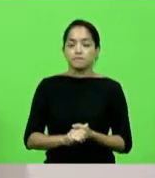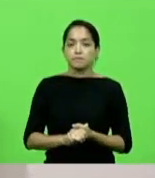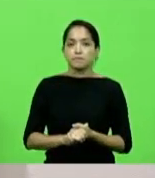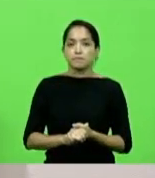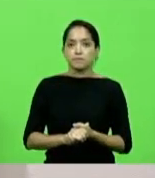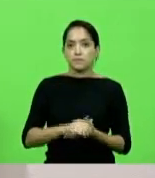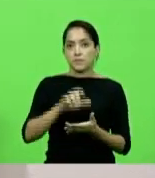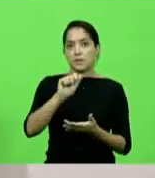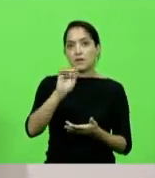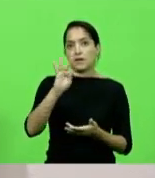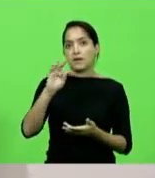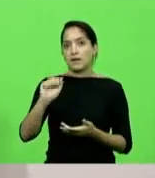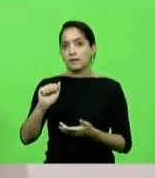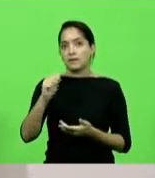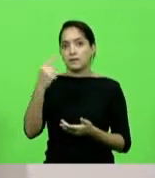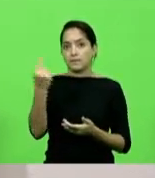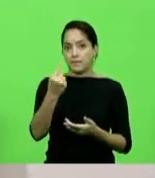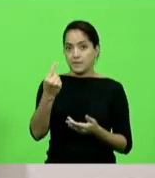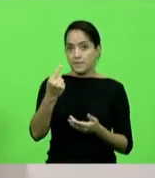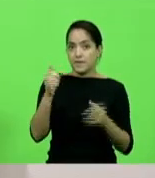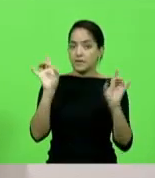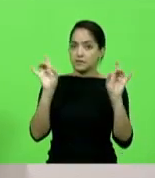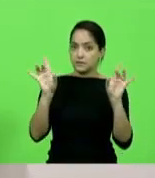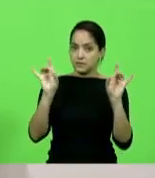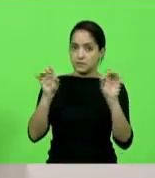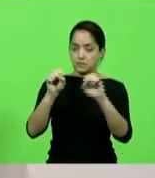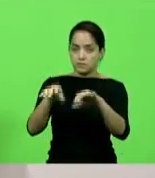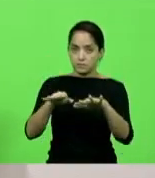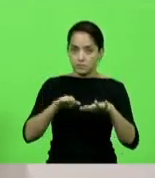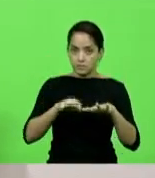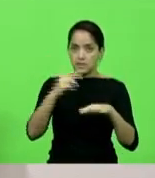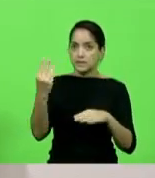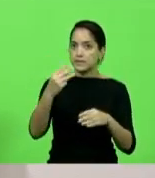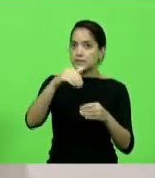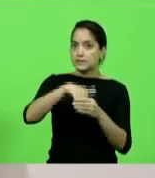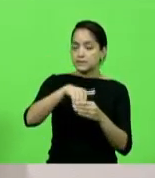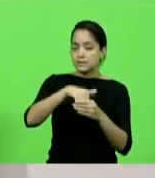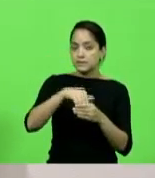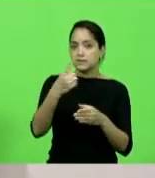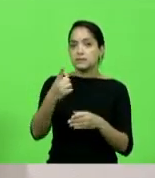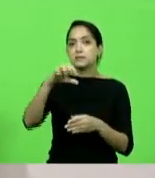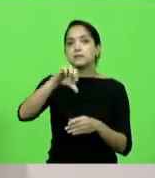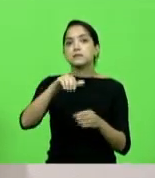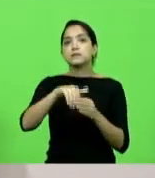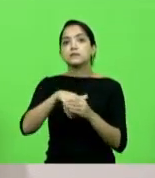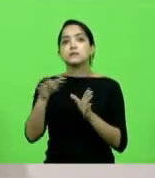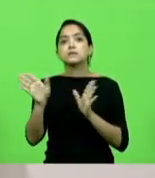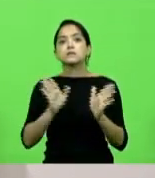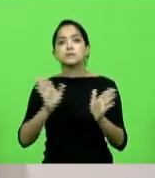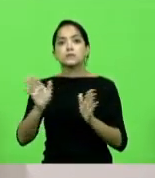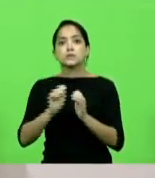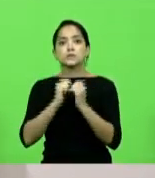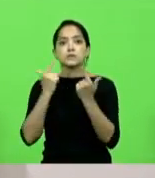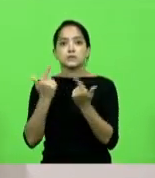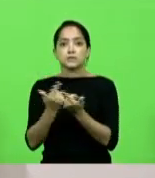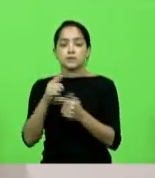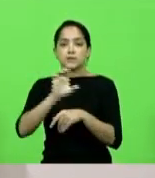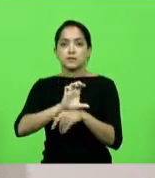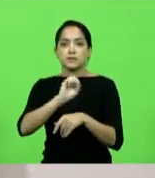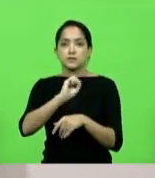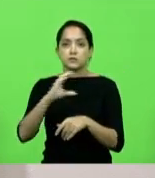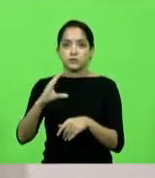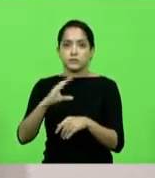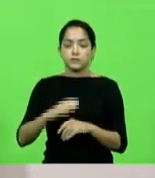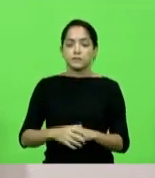Ata da primeira sessão especial da terceira sessão legislativa da 19ª legislatura da Assembleia